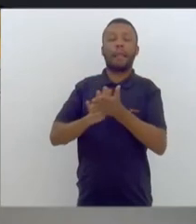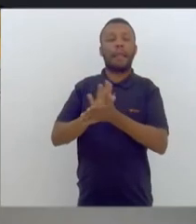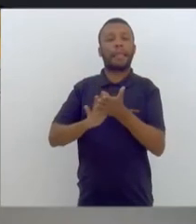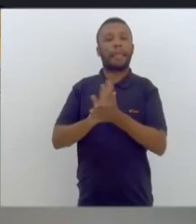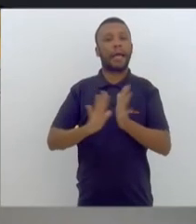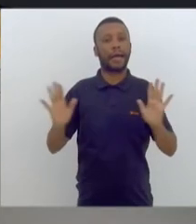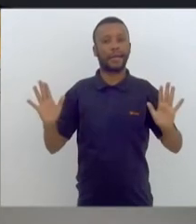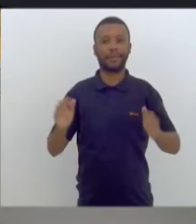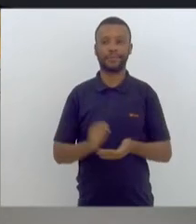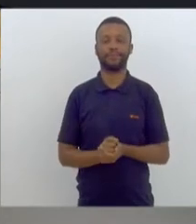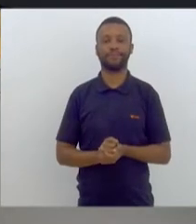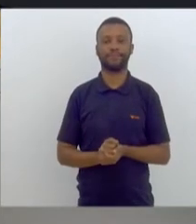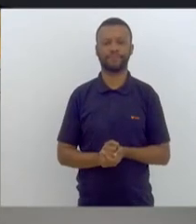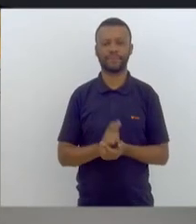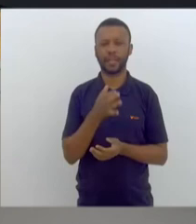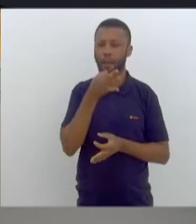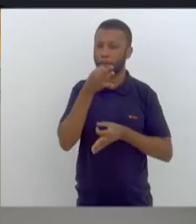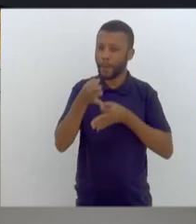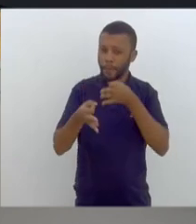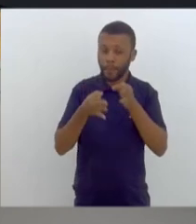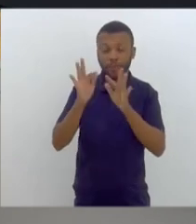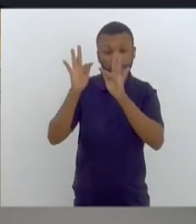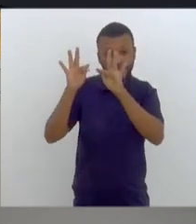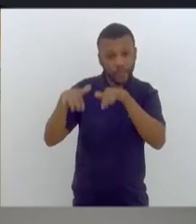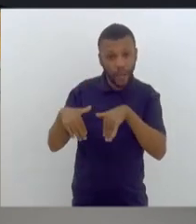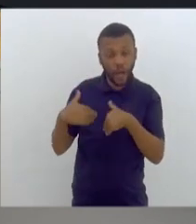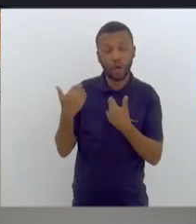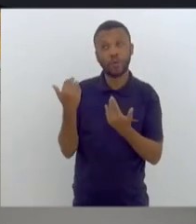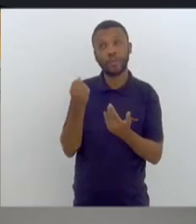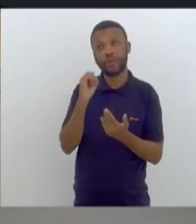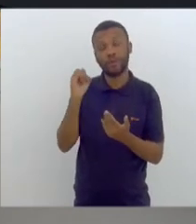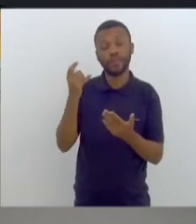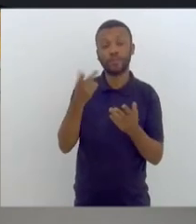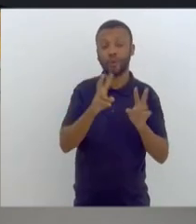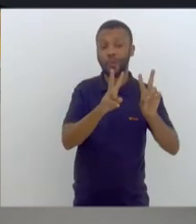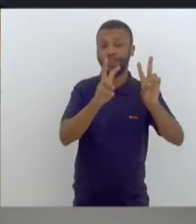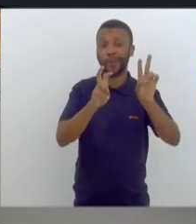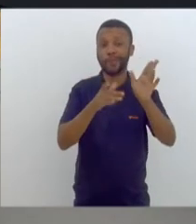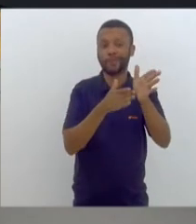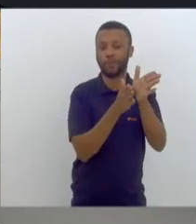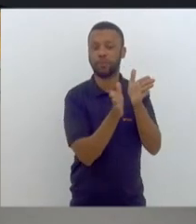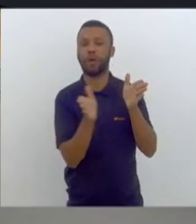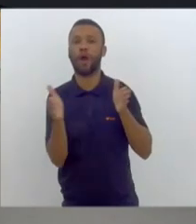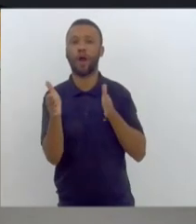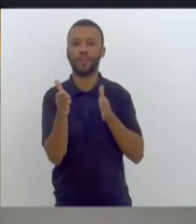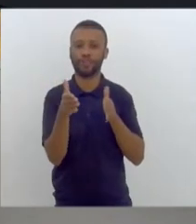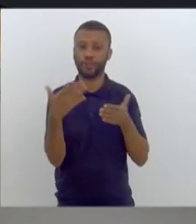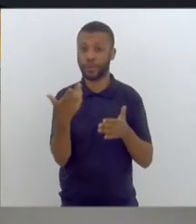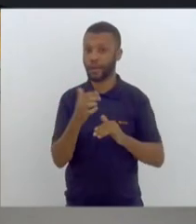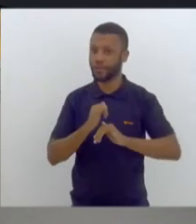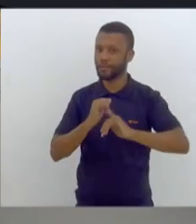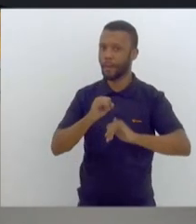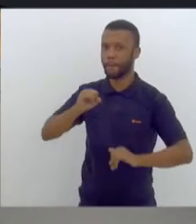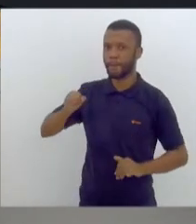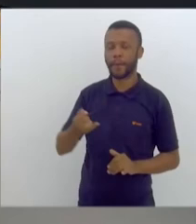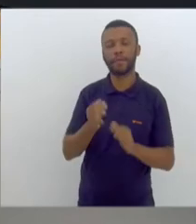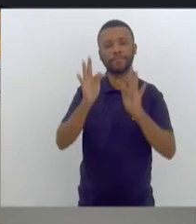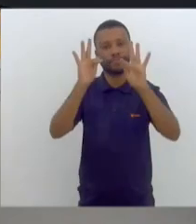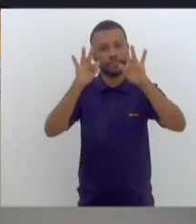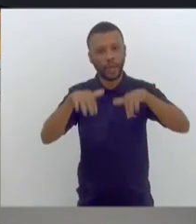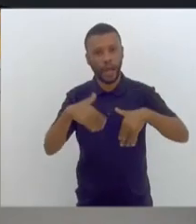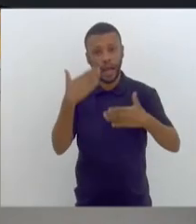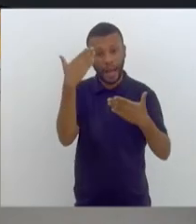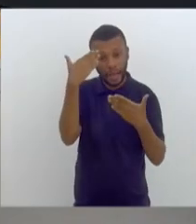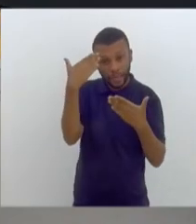com esses comentários finais porque senão a gente sai muito do tema eu vou encerrar agradecer